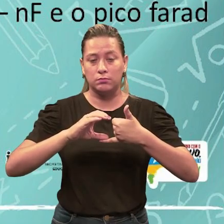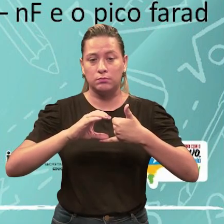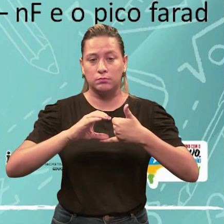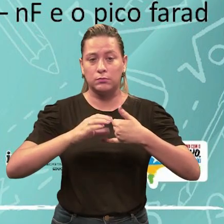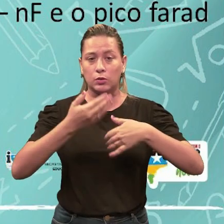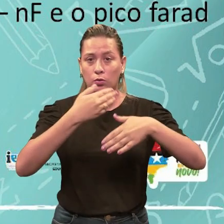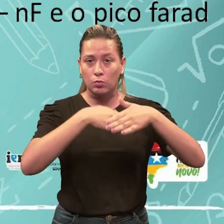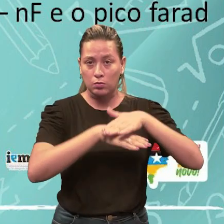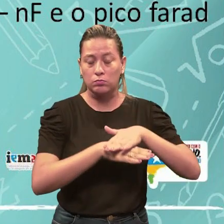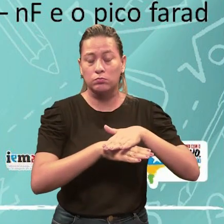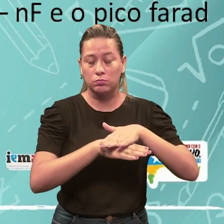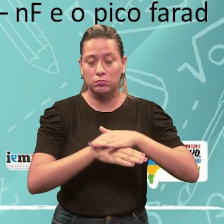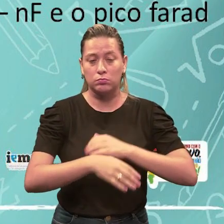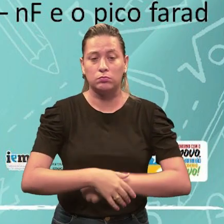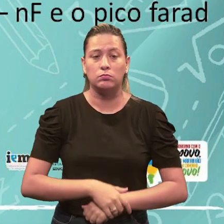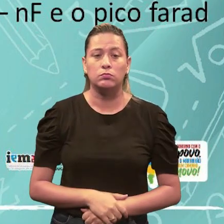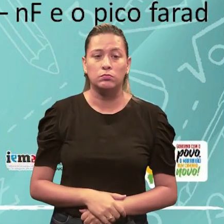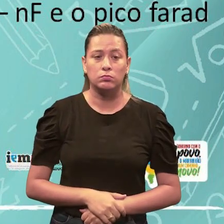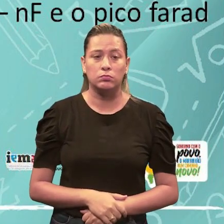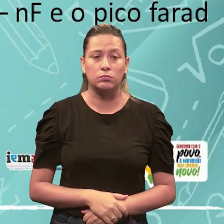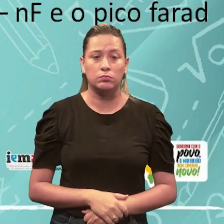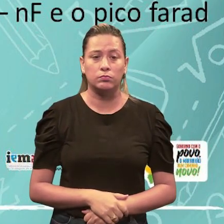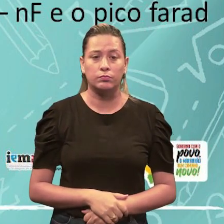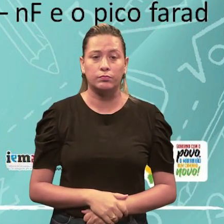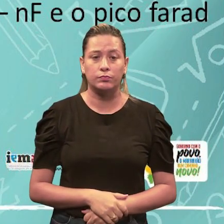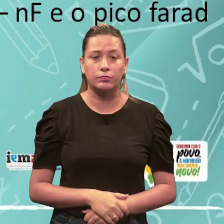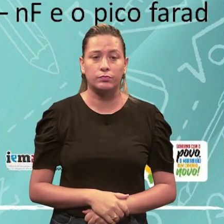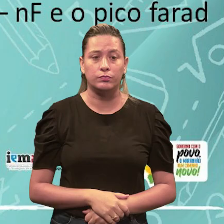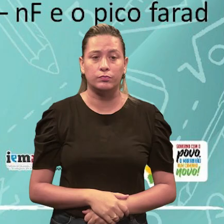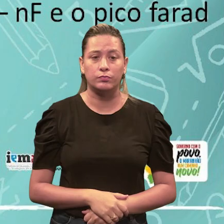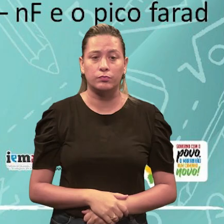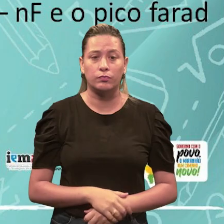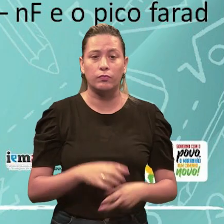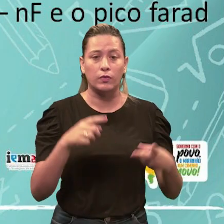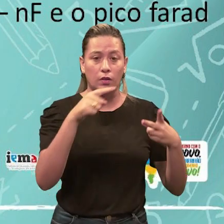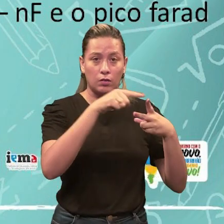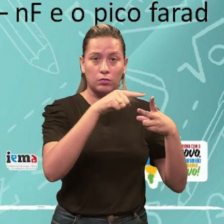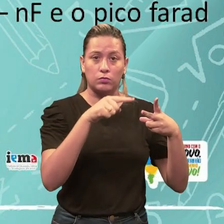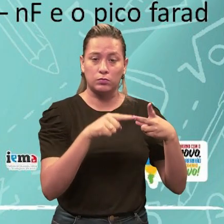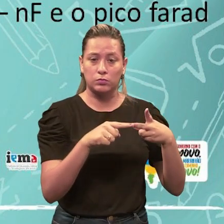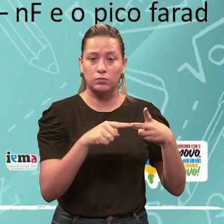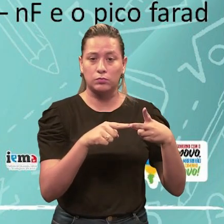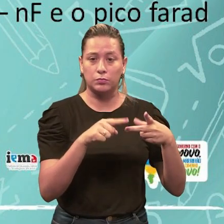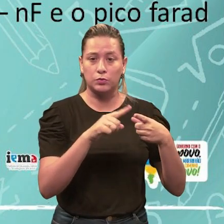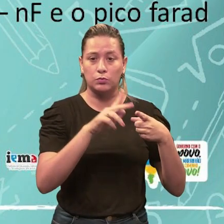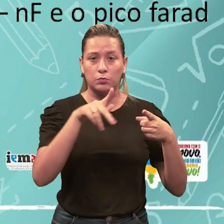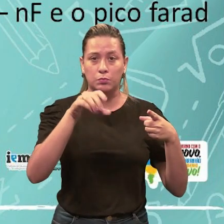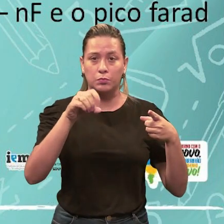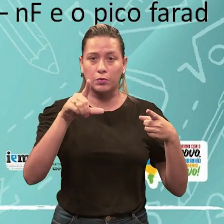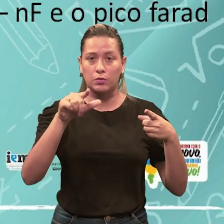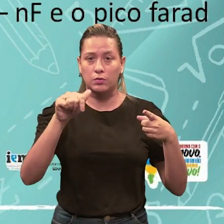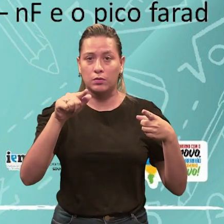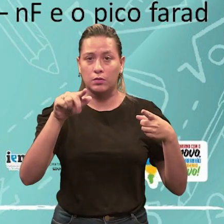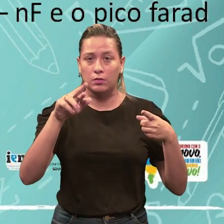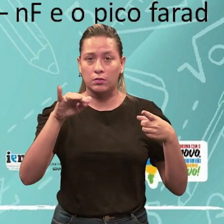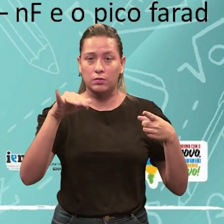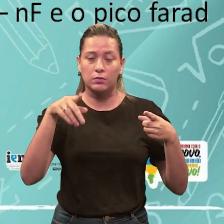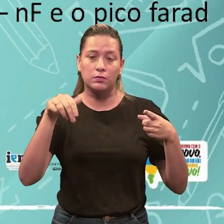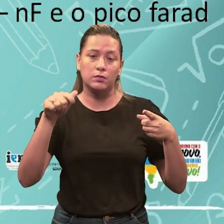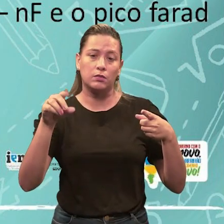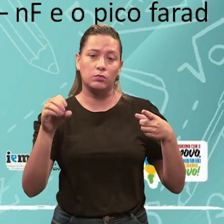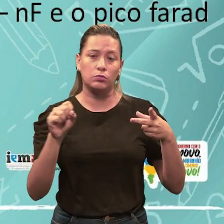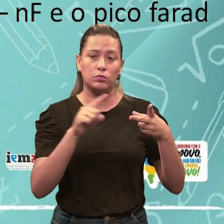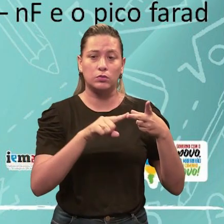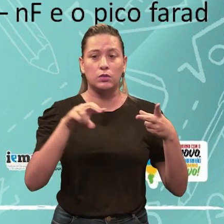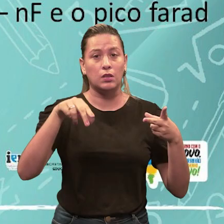geram a energia, mas ele faz o quê? Armazena, né? Há 2 tipos de capacitores, polarizado e o não polarizado. Cada